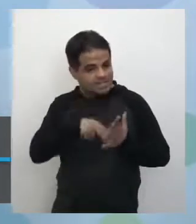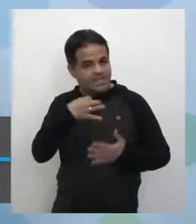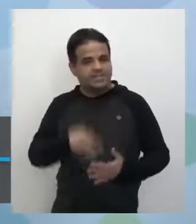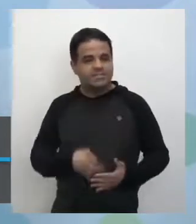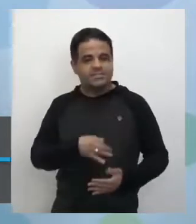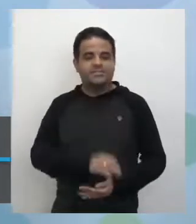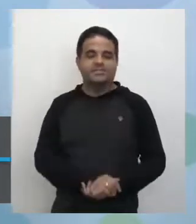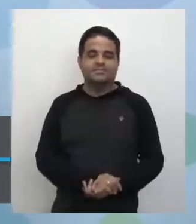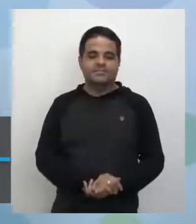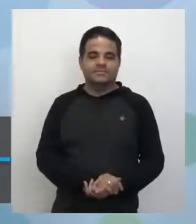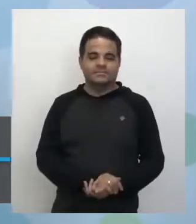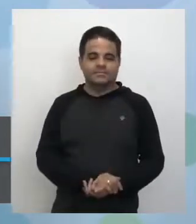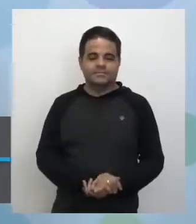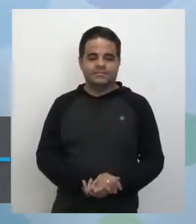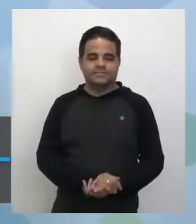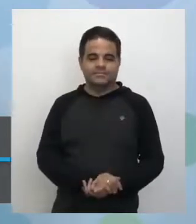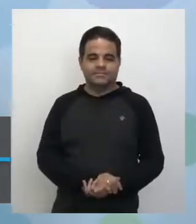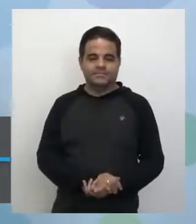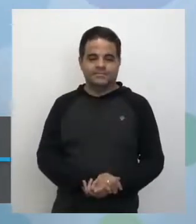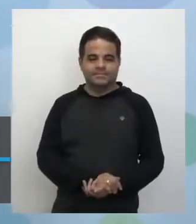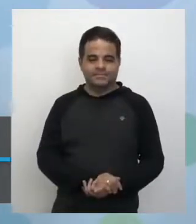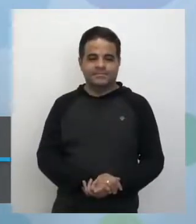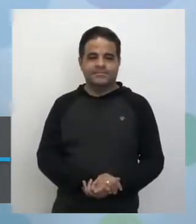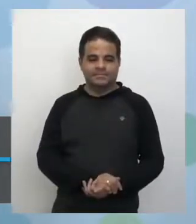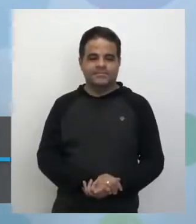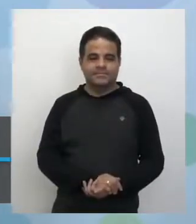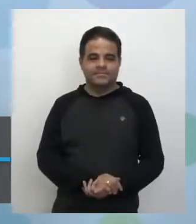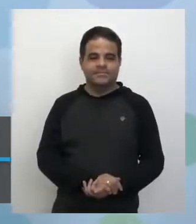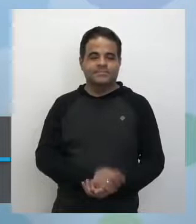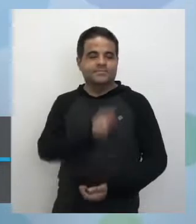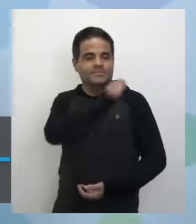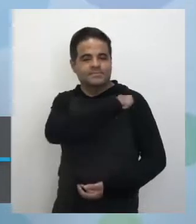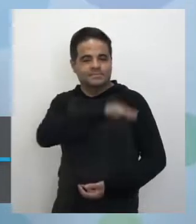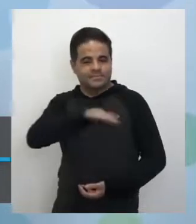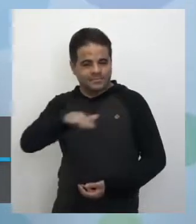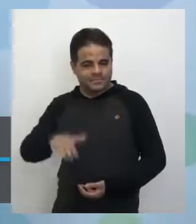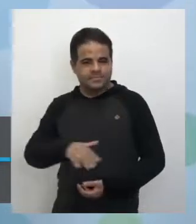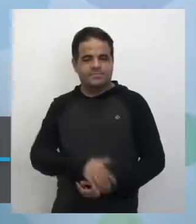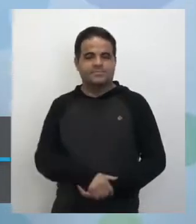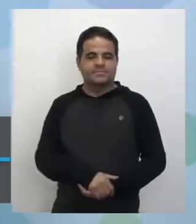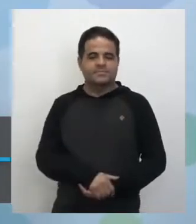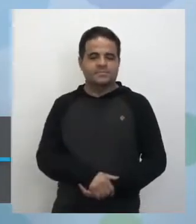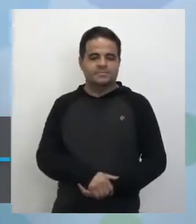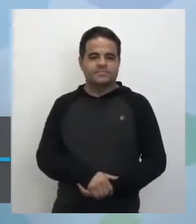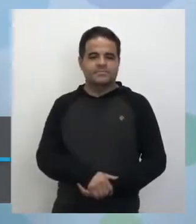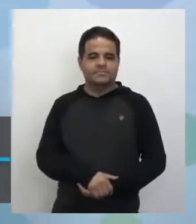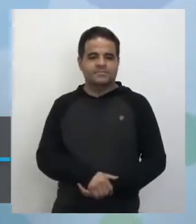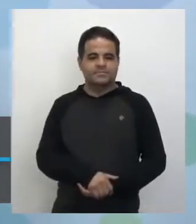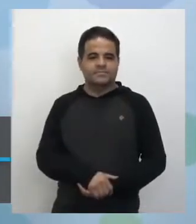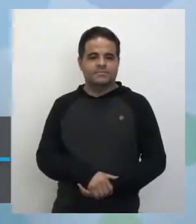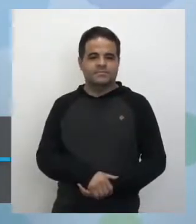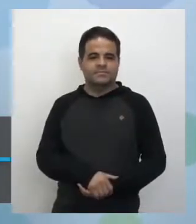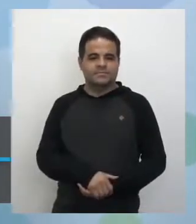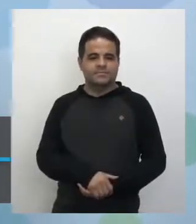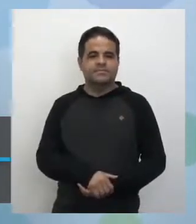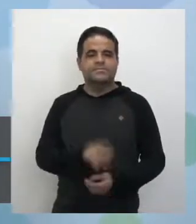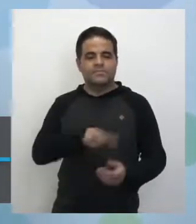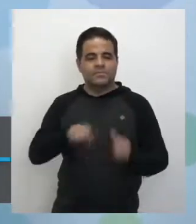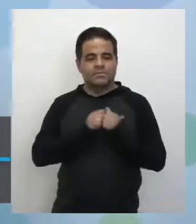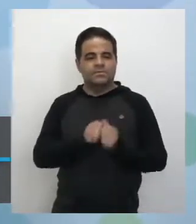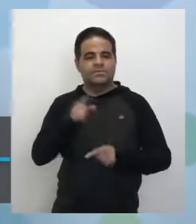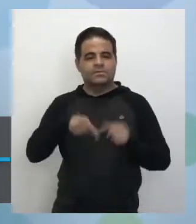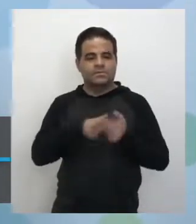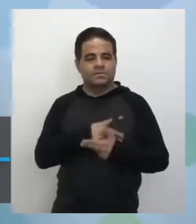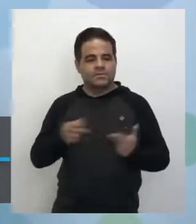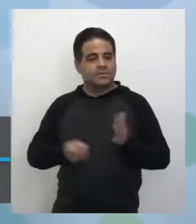Ed não veja. Aí o pessoal falando aqui, alunos do primeiro ano presente aqui, ó. Aluno do Arthur do primeiro ano com a gente. Materiais